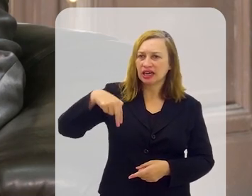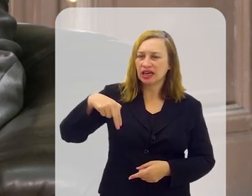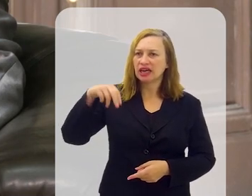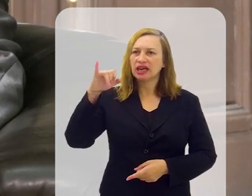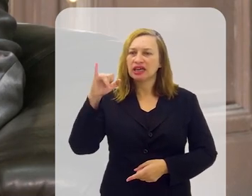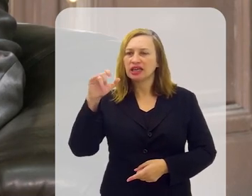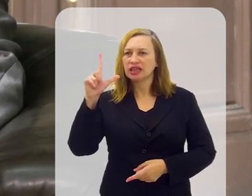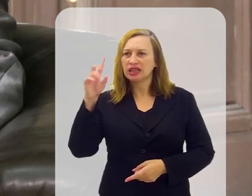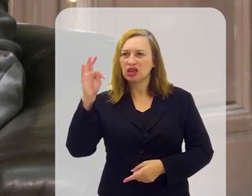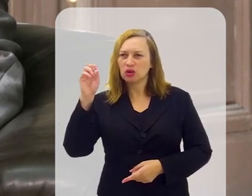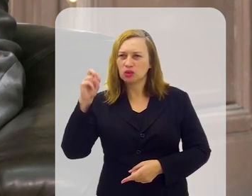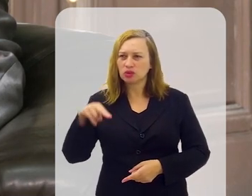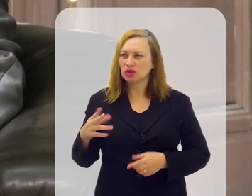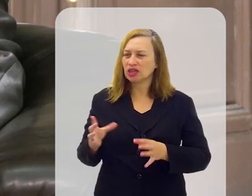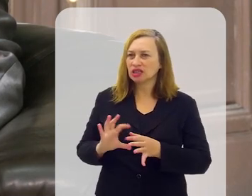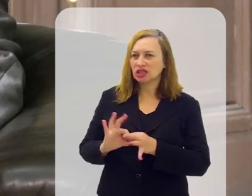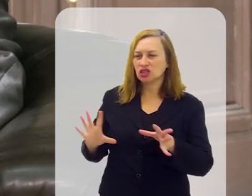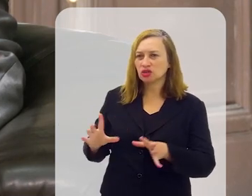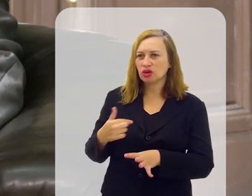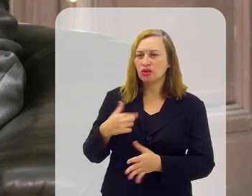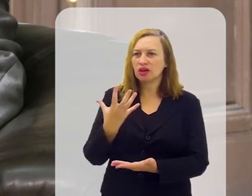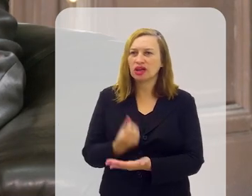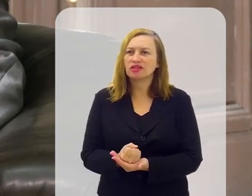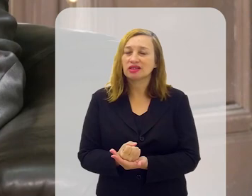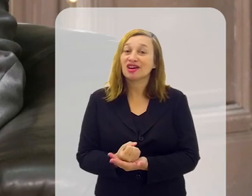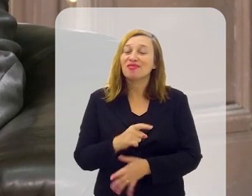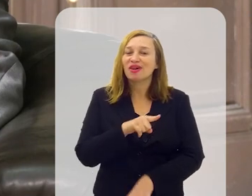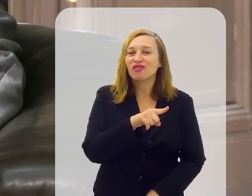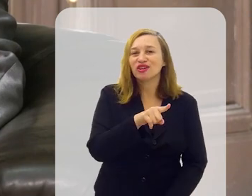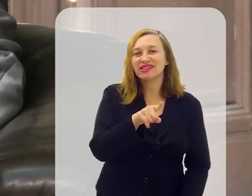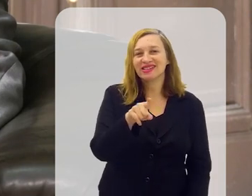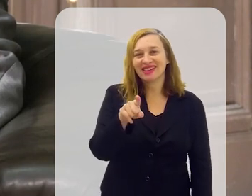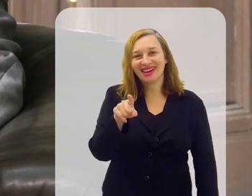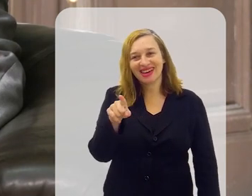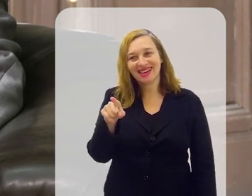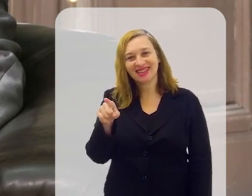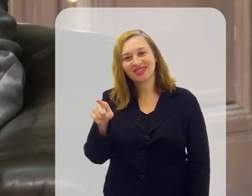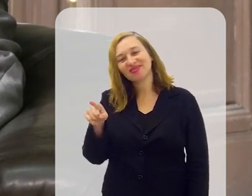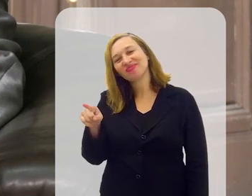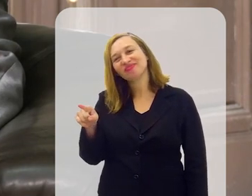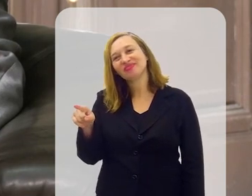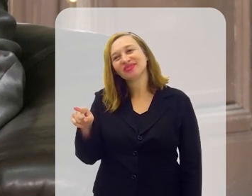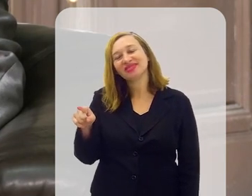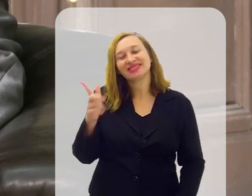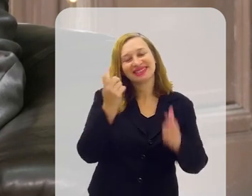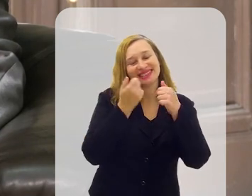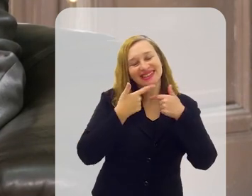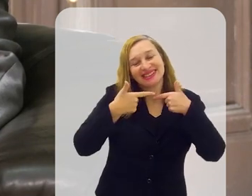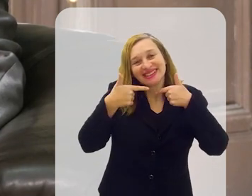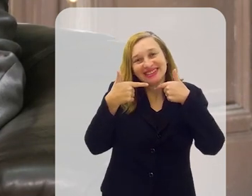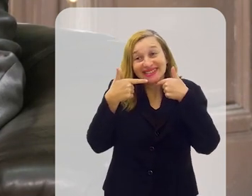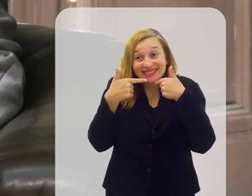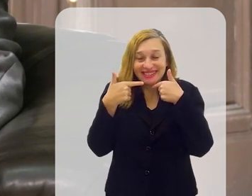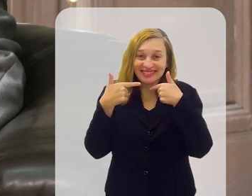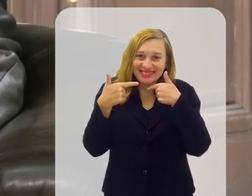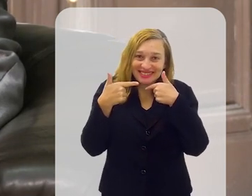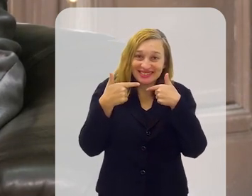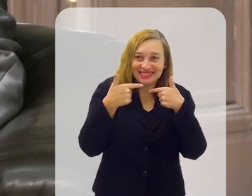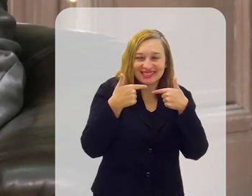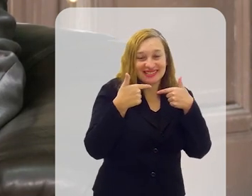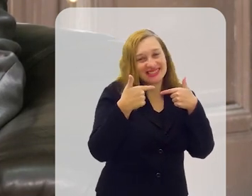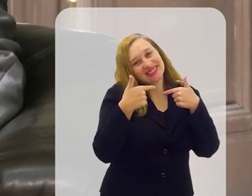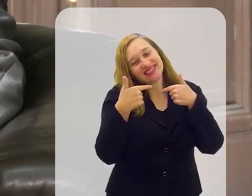Ele me deu a honra de gravar aquela música assim. Pra você o sorrir